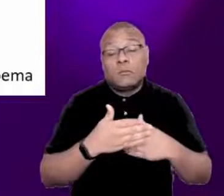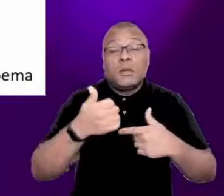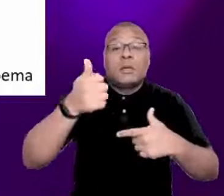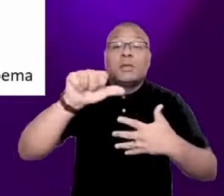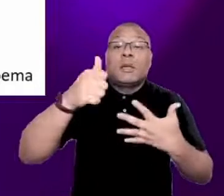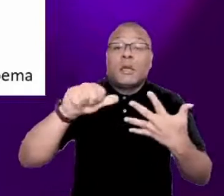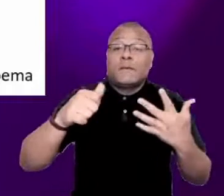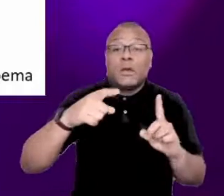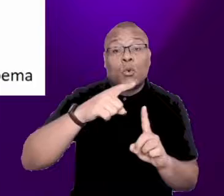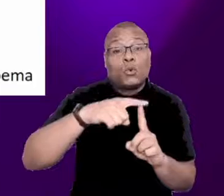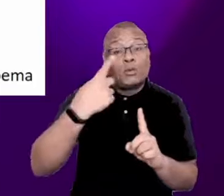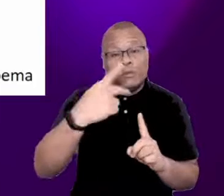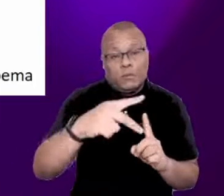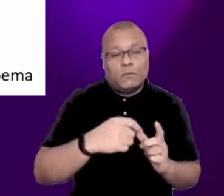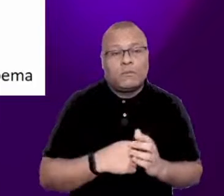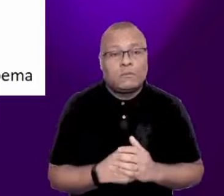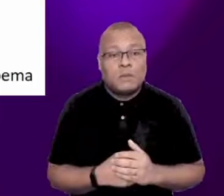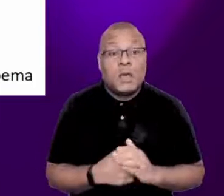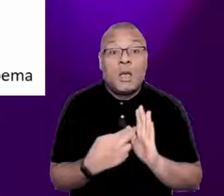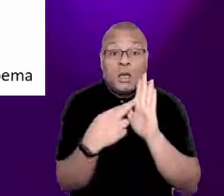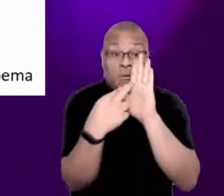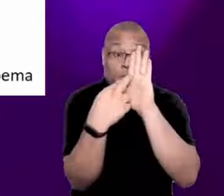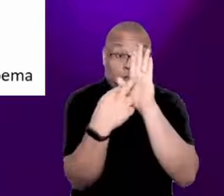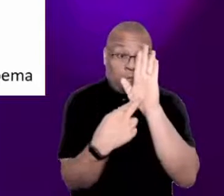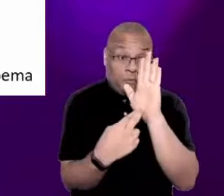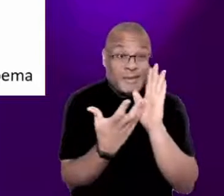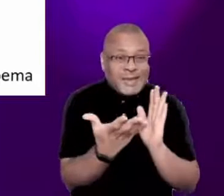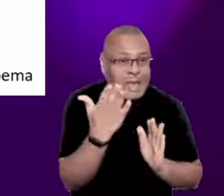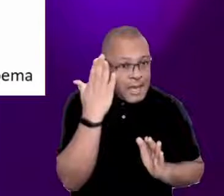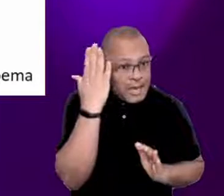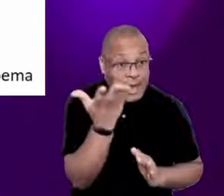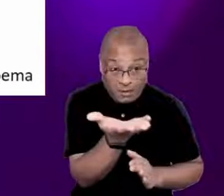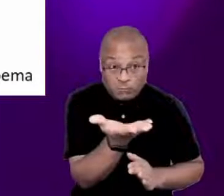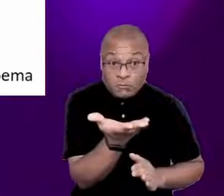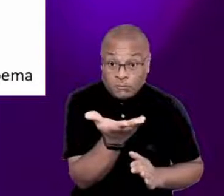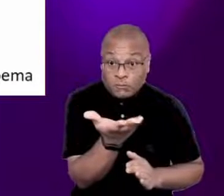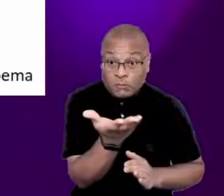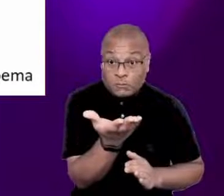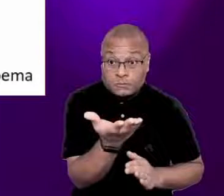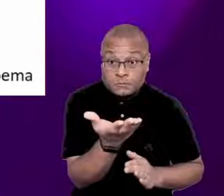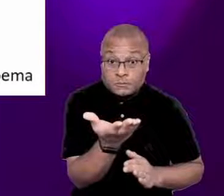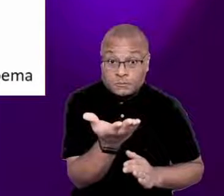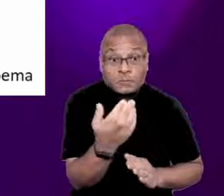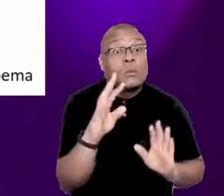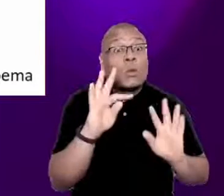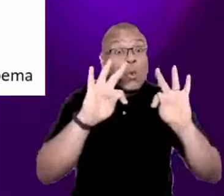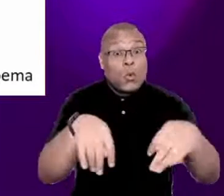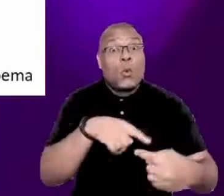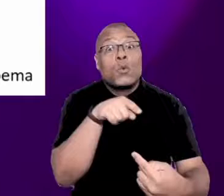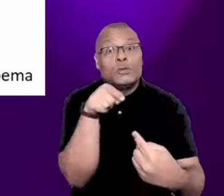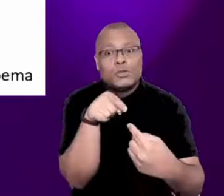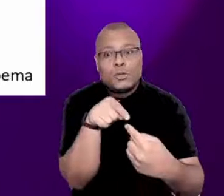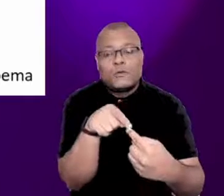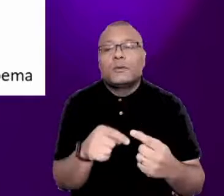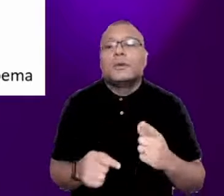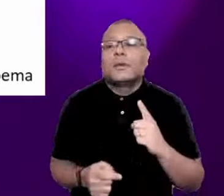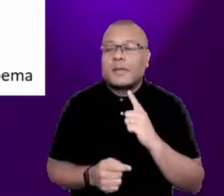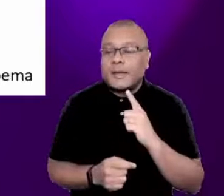está acompanhando. Mas os resultados que a gente quer são esses, né? Que a gente